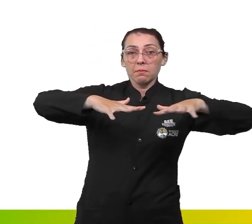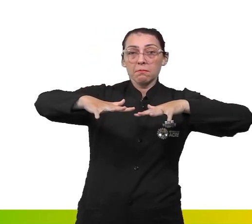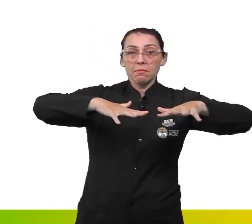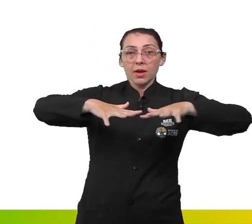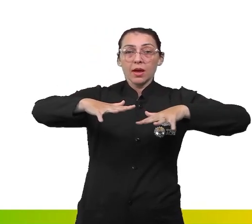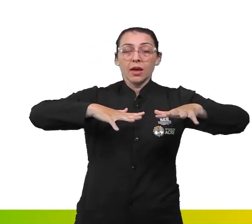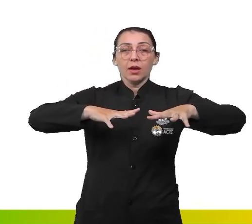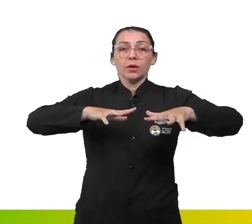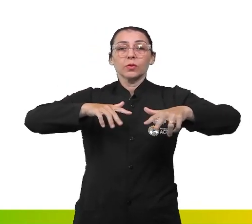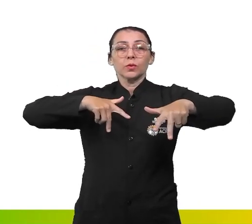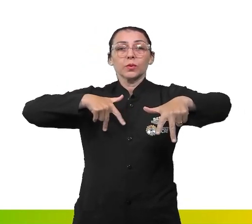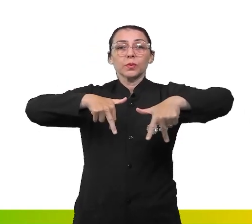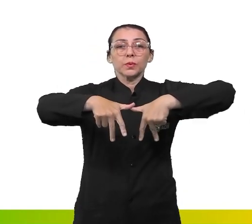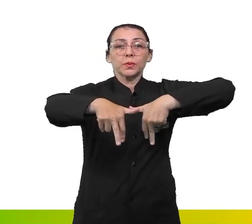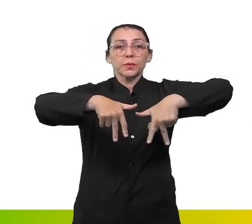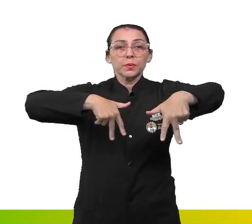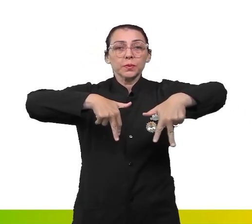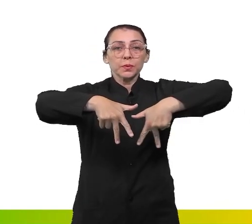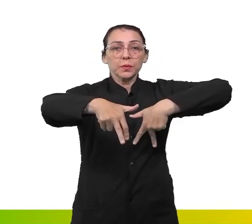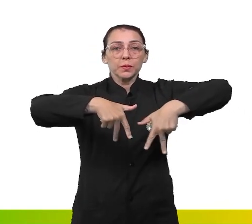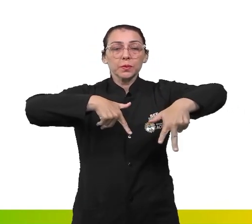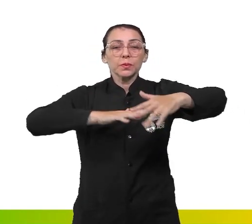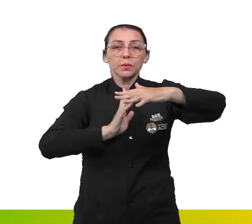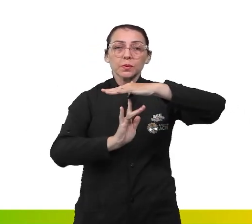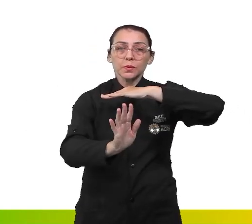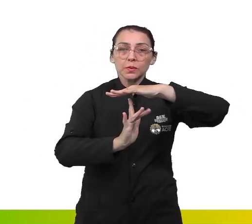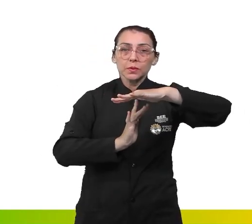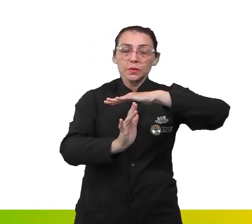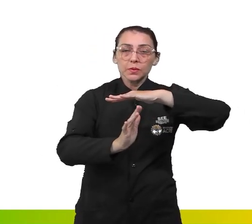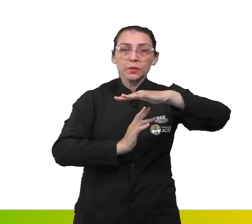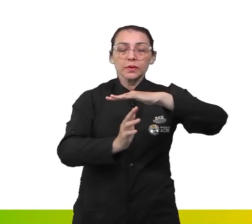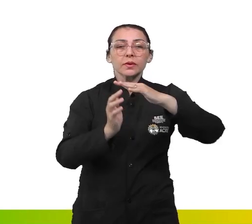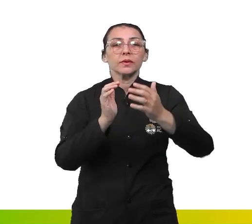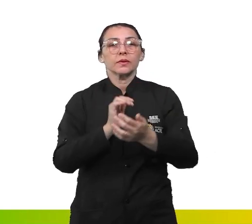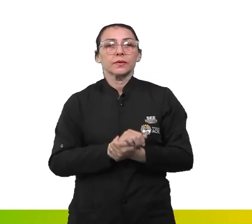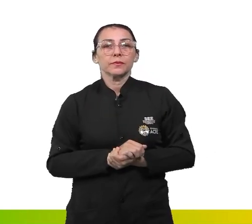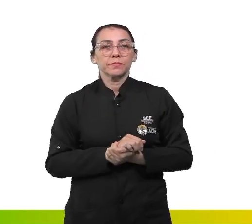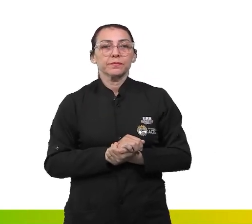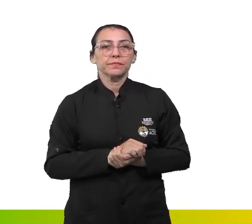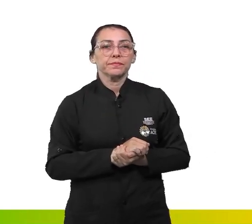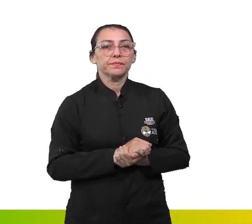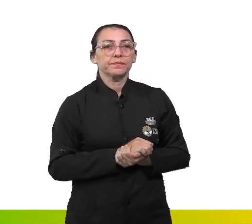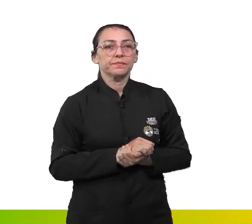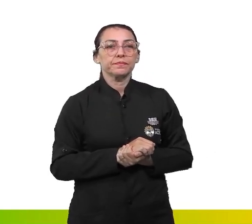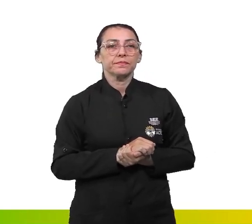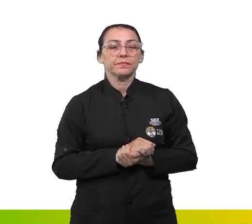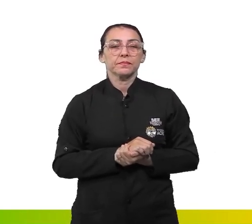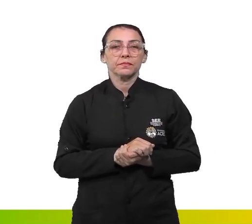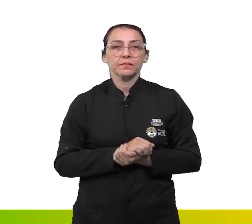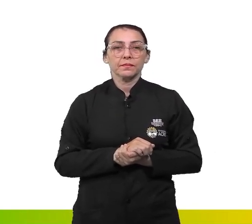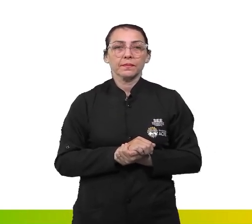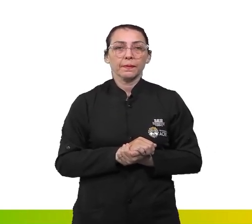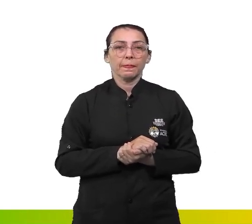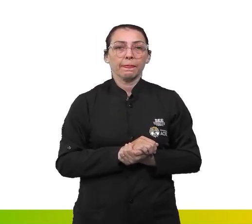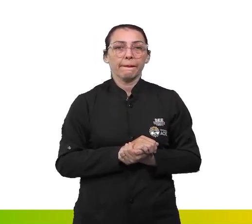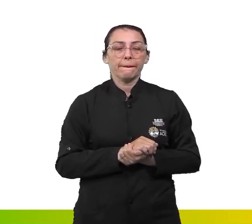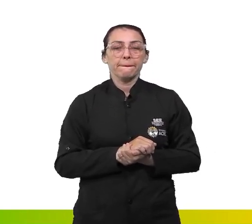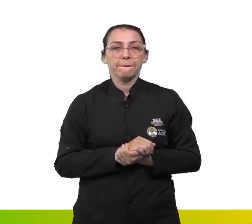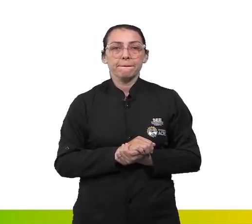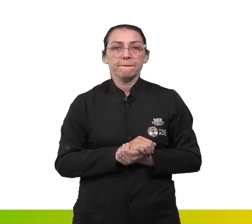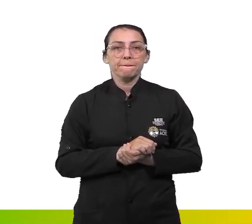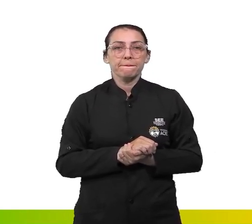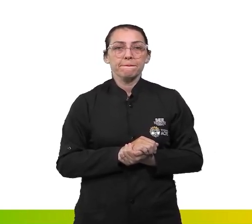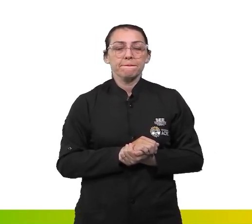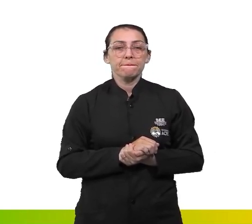porque nós estamos tratando de migração, de imigração, enfim. A mobilidade